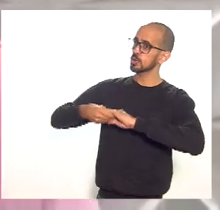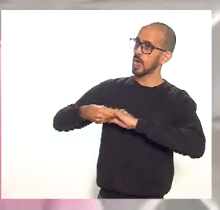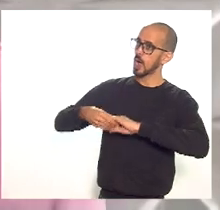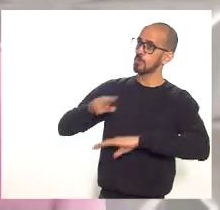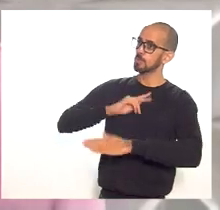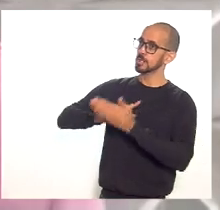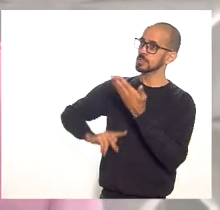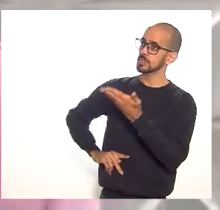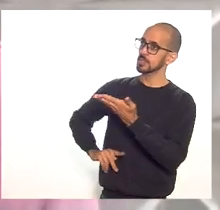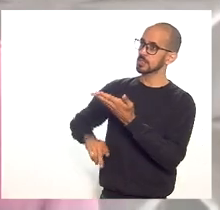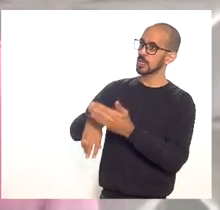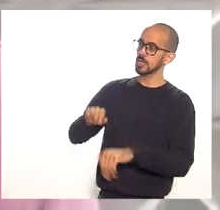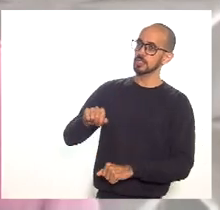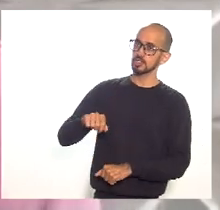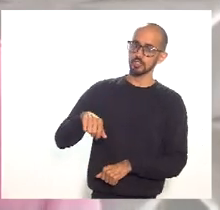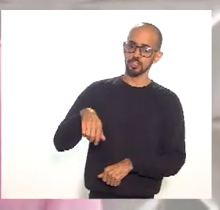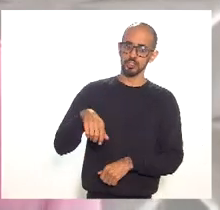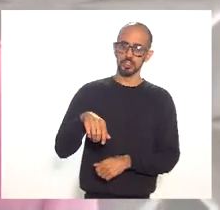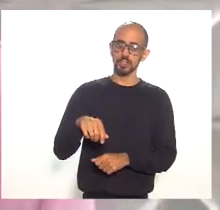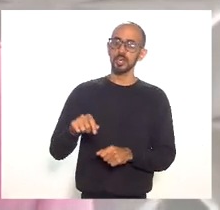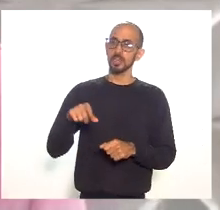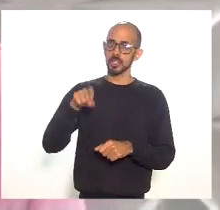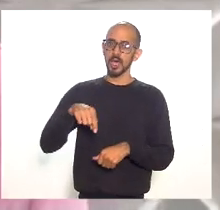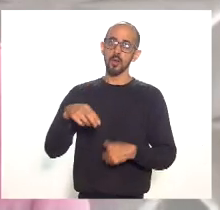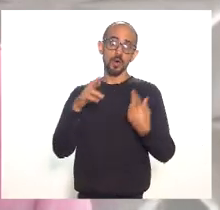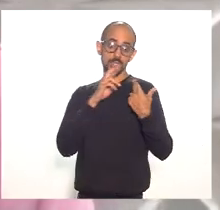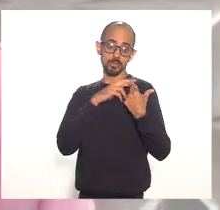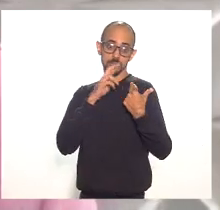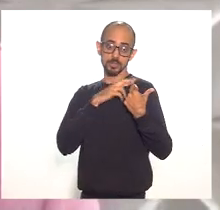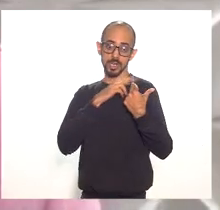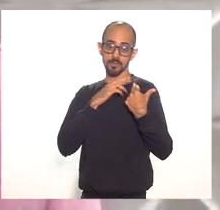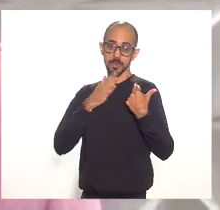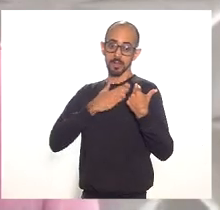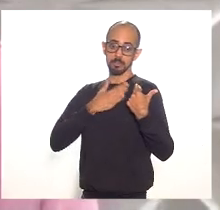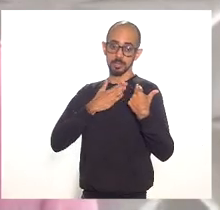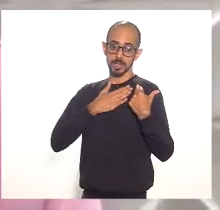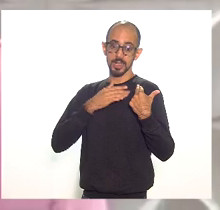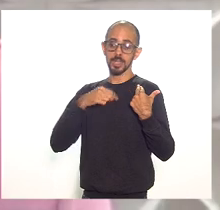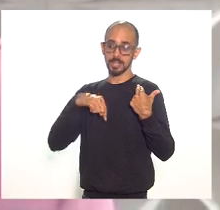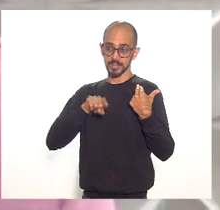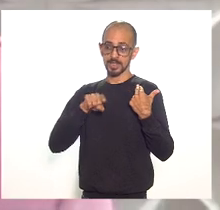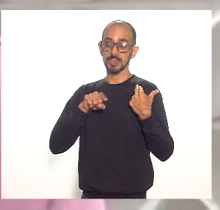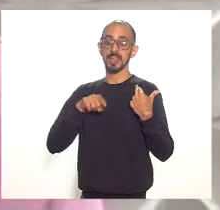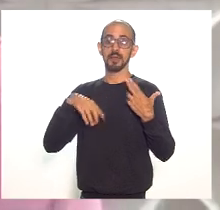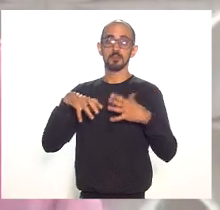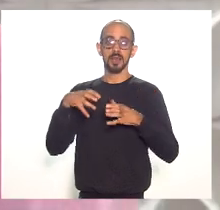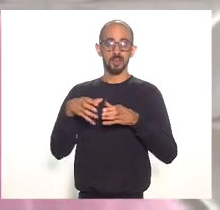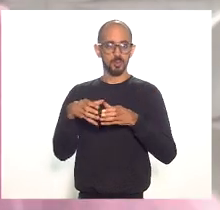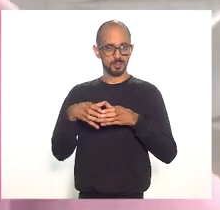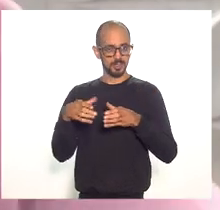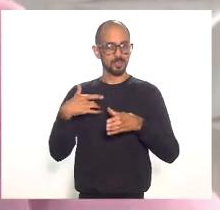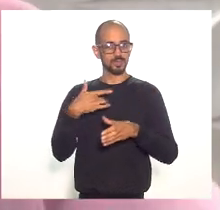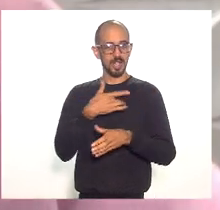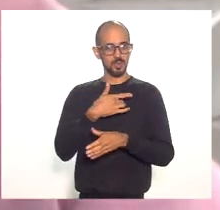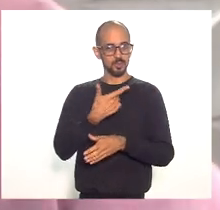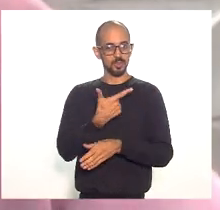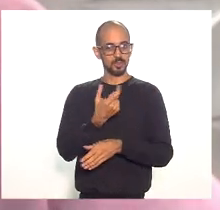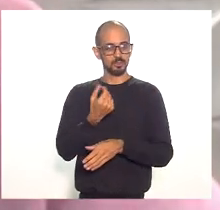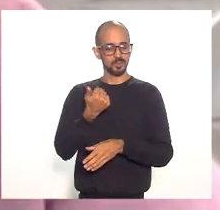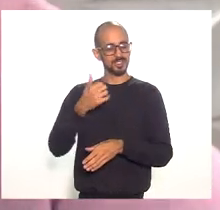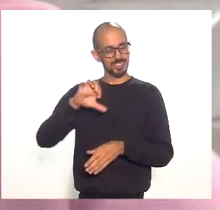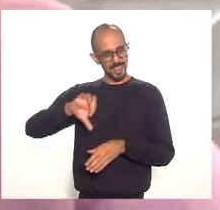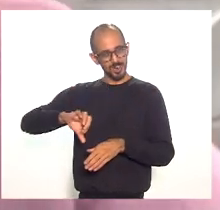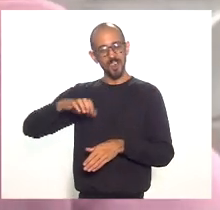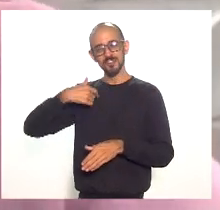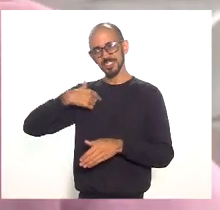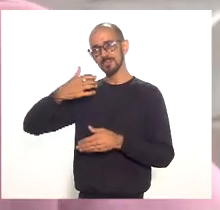é, sem dúvida nenhuma, um dos responsáveis pela minha ida para a Comissão de Saúde na gestão de 2019. Eu sou muito grata